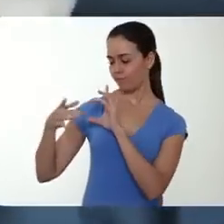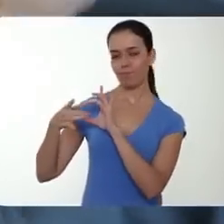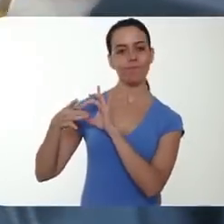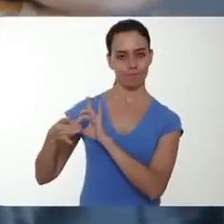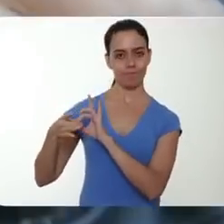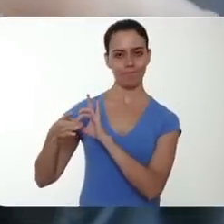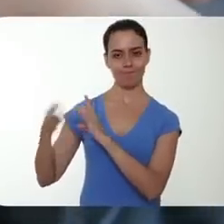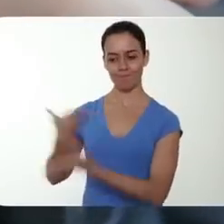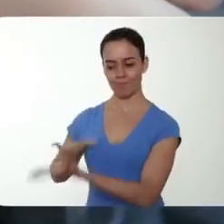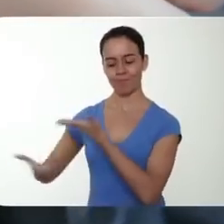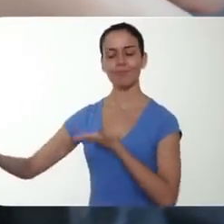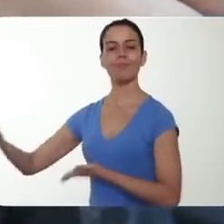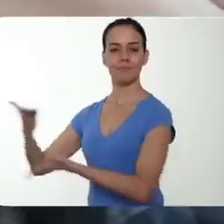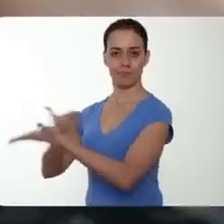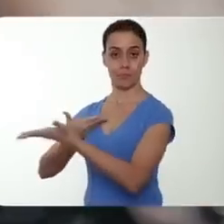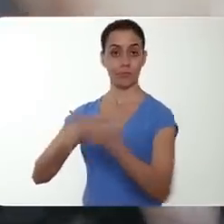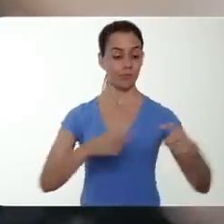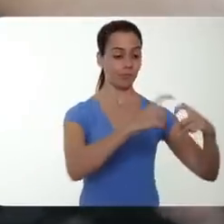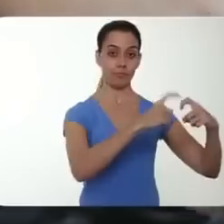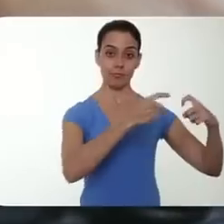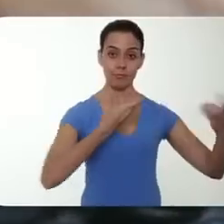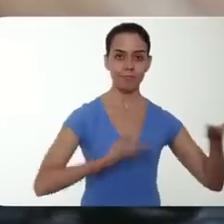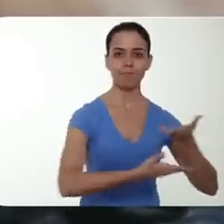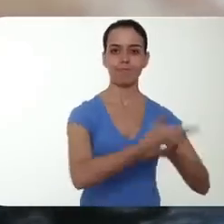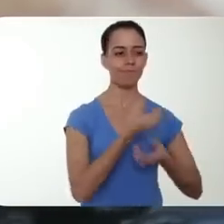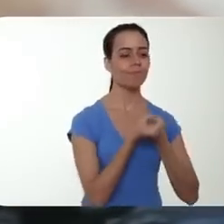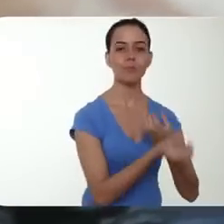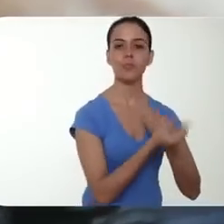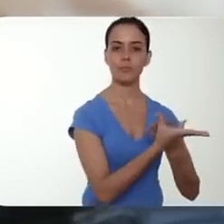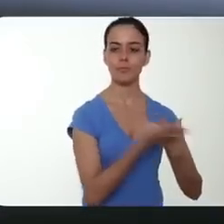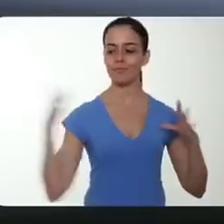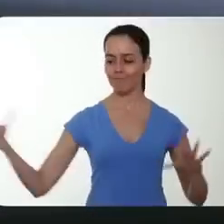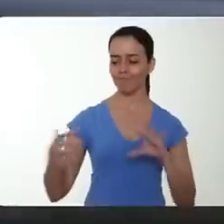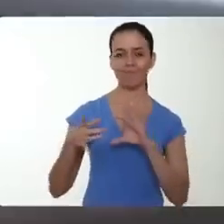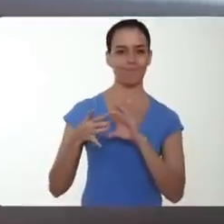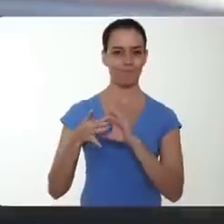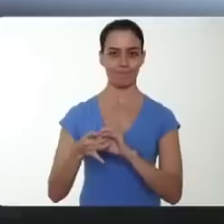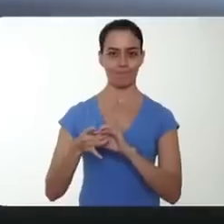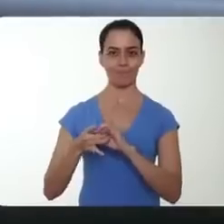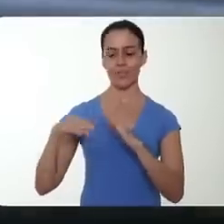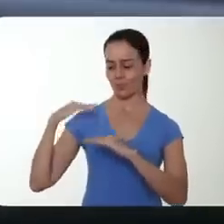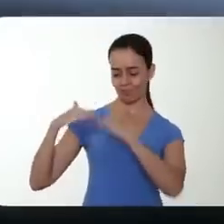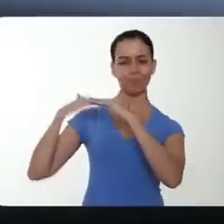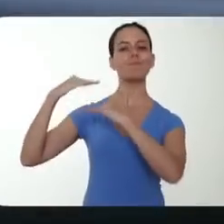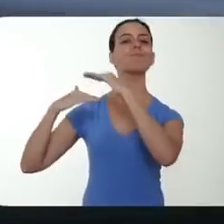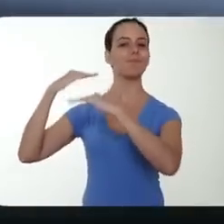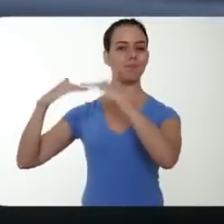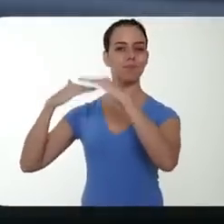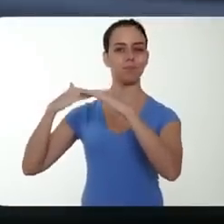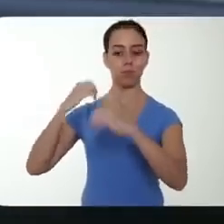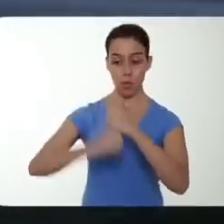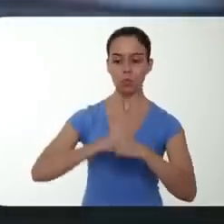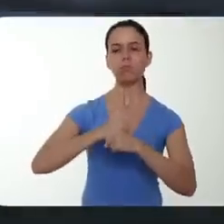que se existe entre o que o marketing transmite para a gente e o que a gente transmite para o médico, essa união é que tem feito toda a diferença para os números que a gente